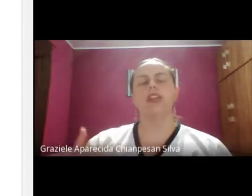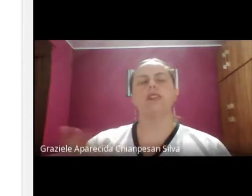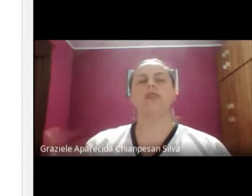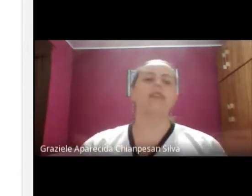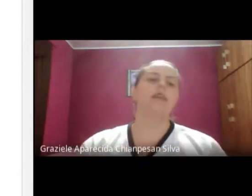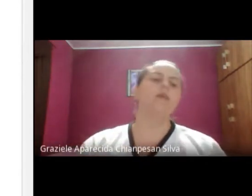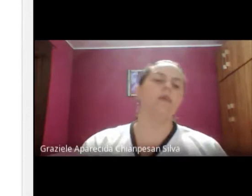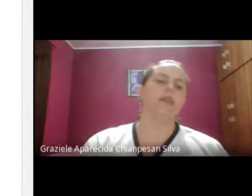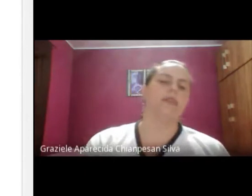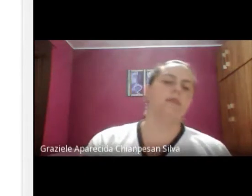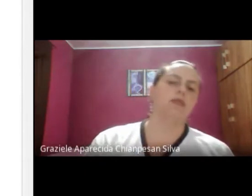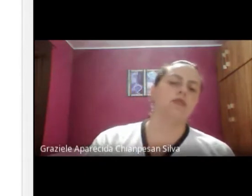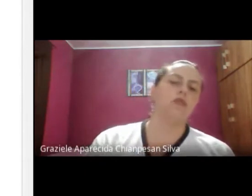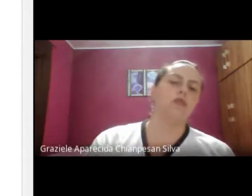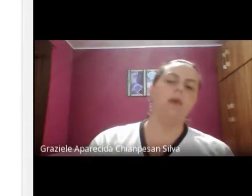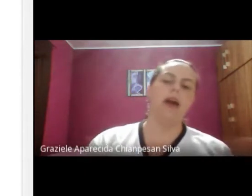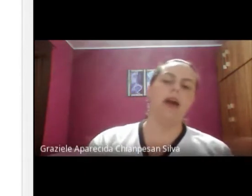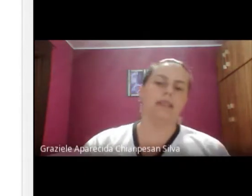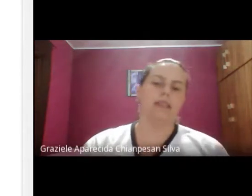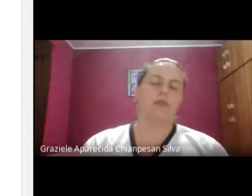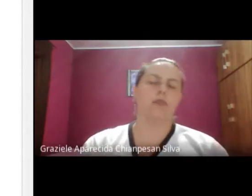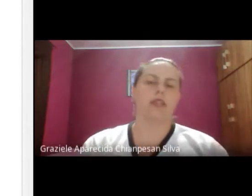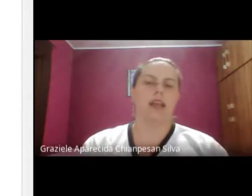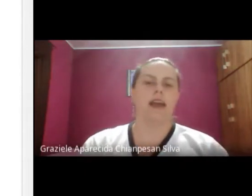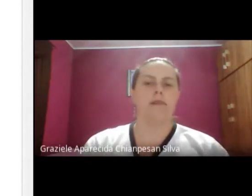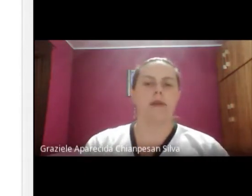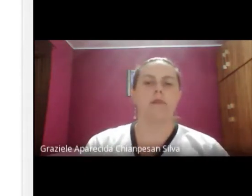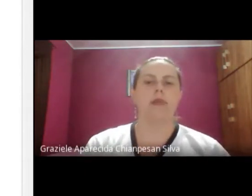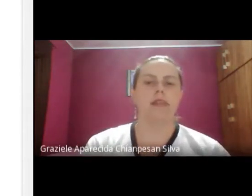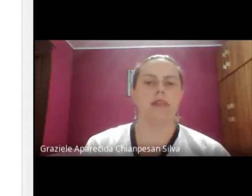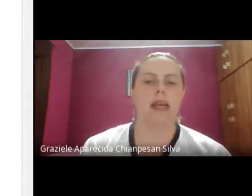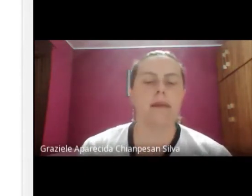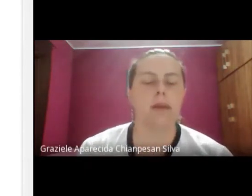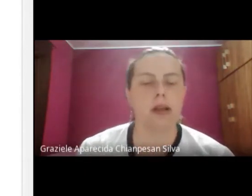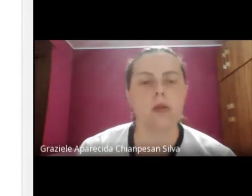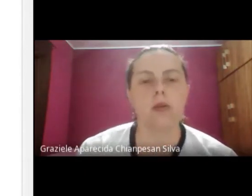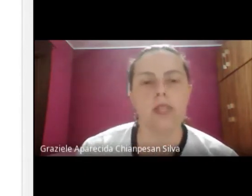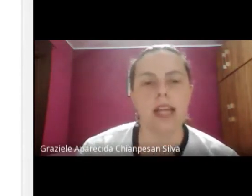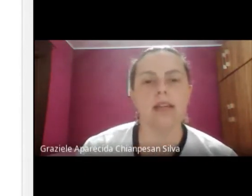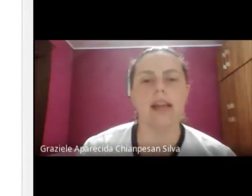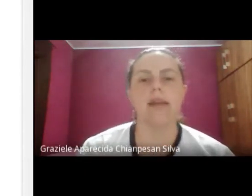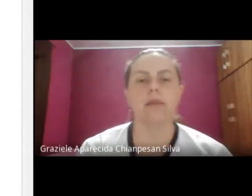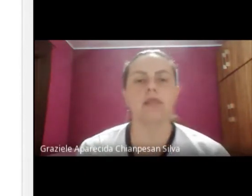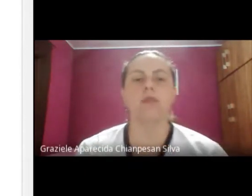futuras gerações tenham conhecimento de como era a arquitetura na época, por exemplo, na época